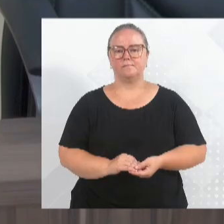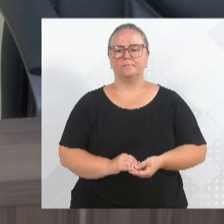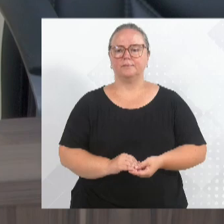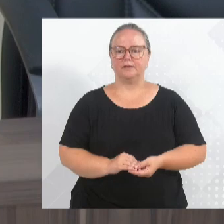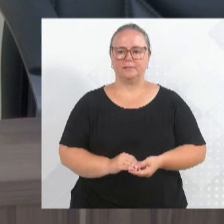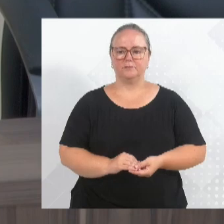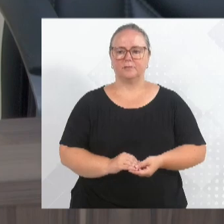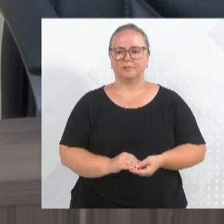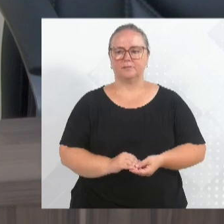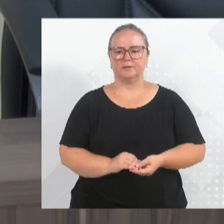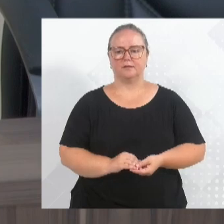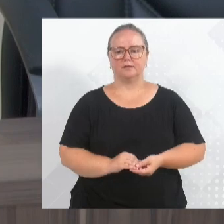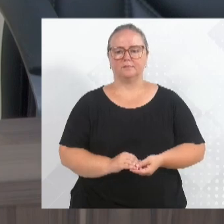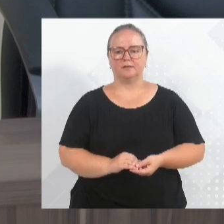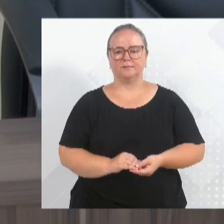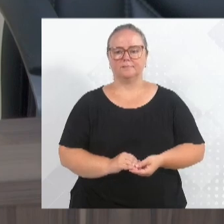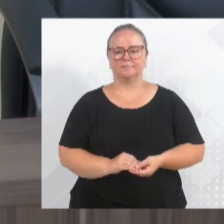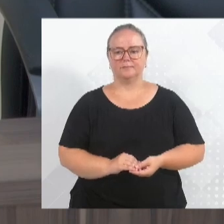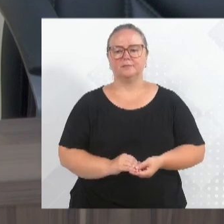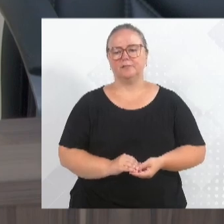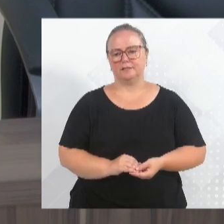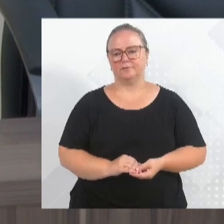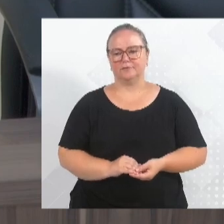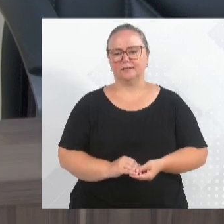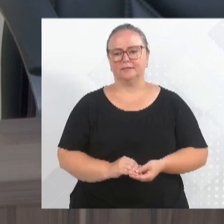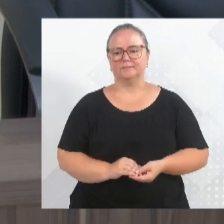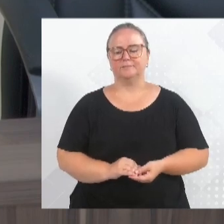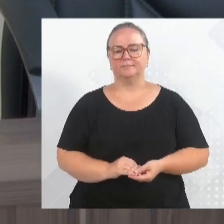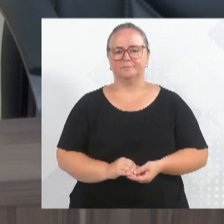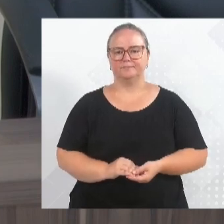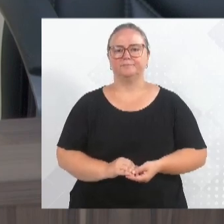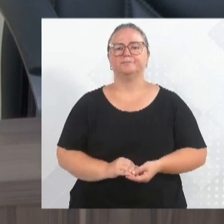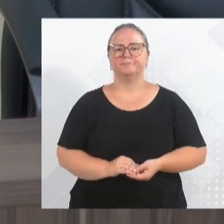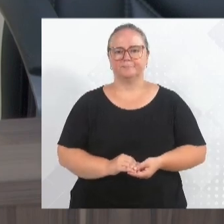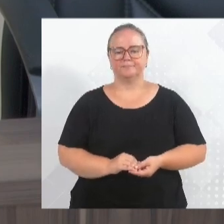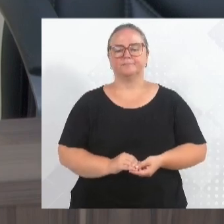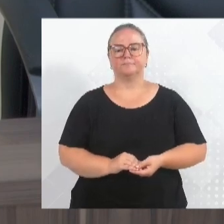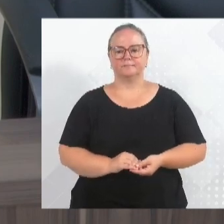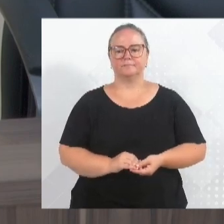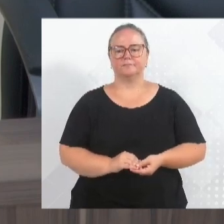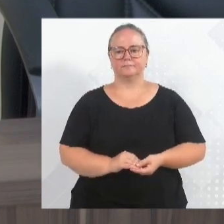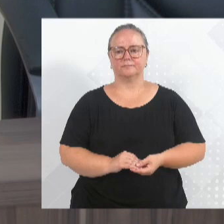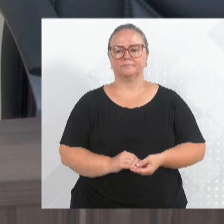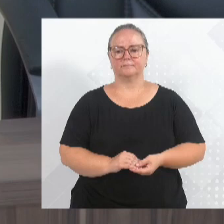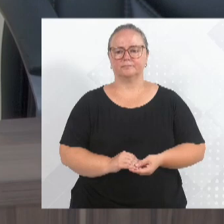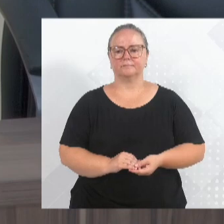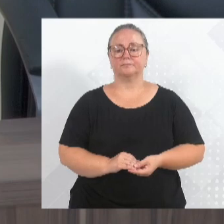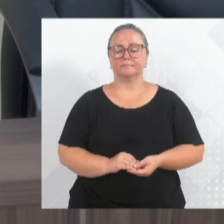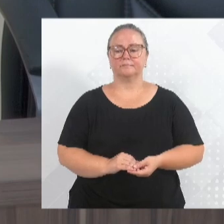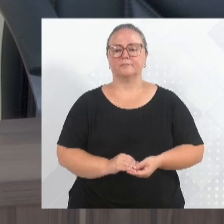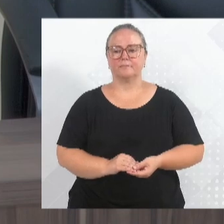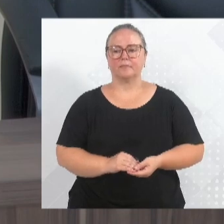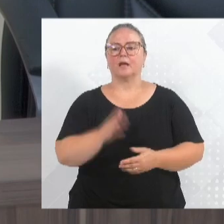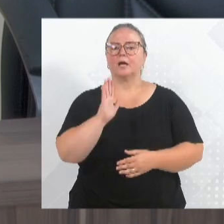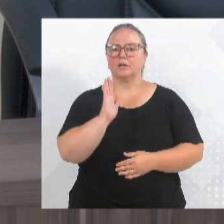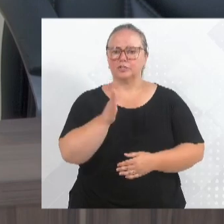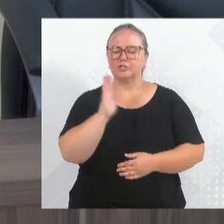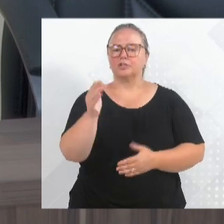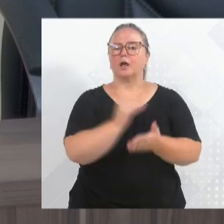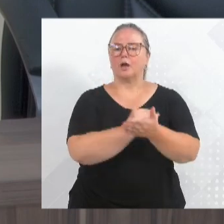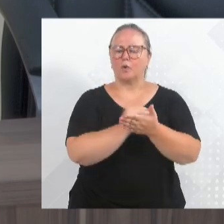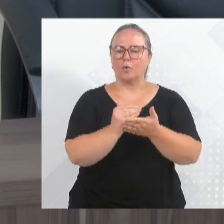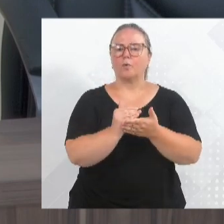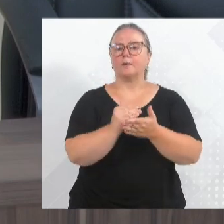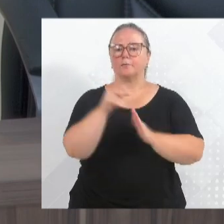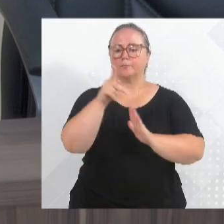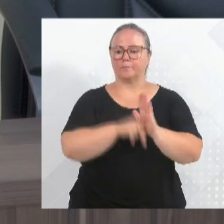Esses investimentos que o senhor falou ali, o senhor trouxe questionamentos, isso tudo já está projetado e já se iniciou a execução.